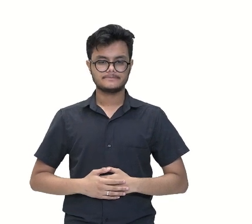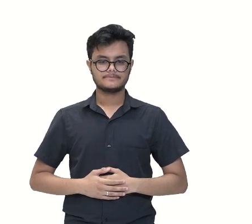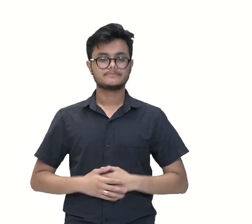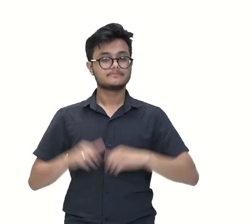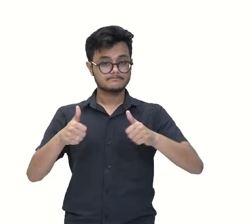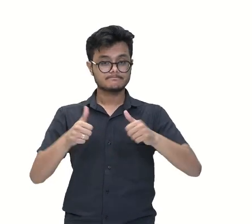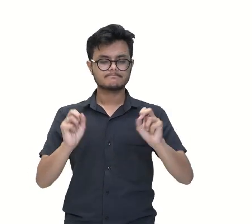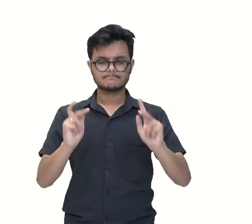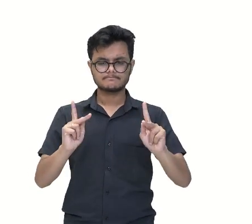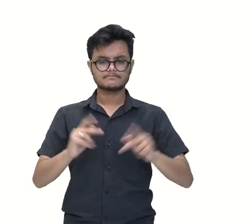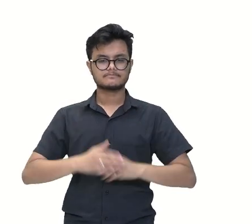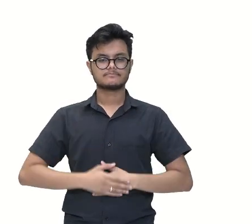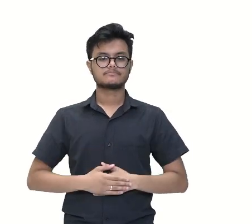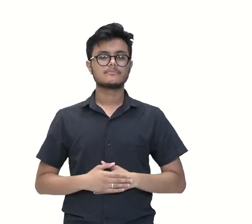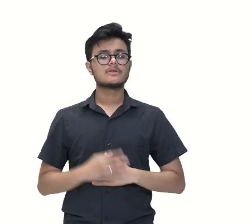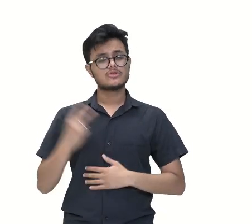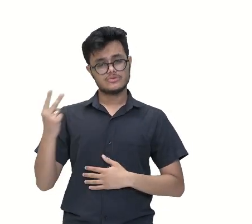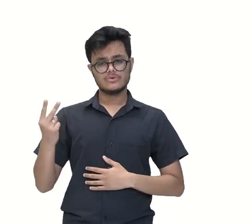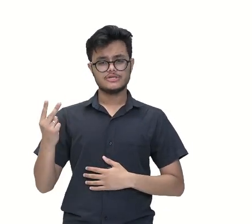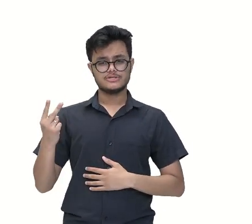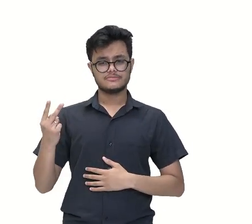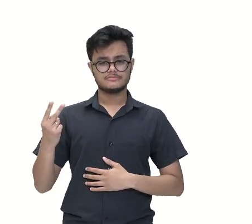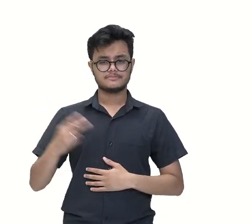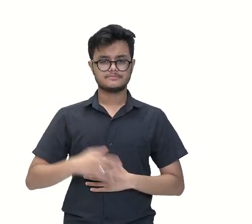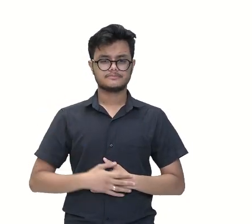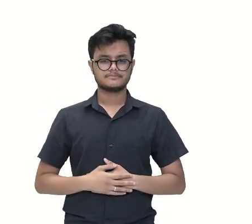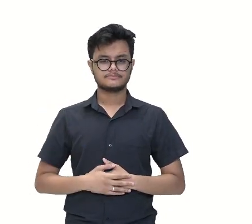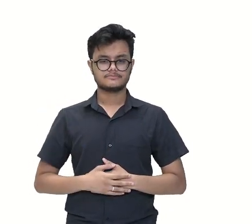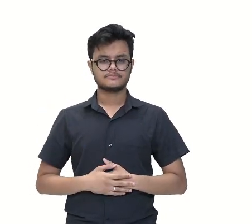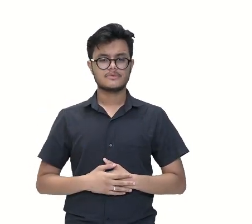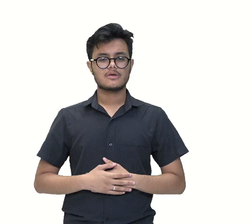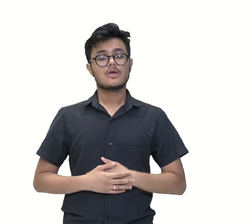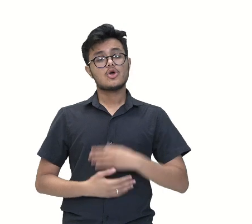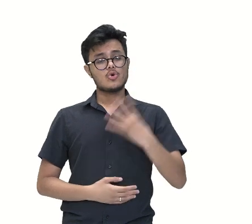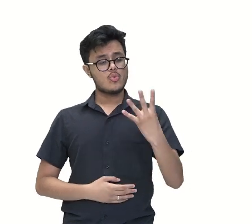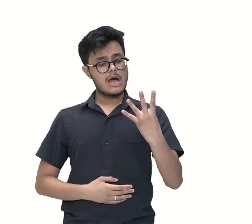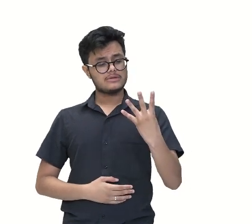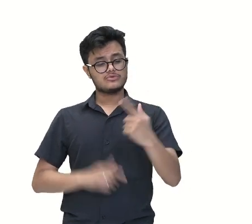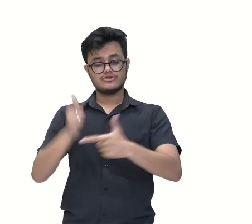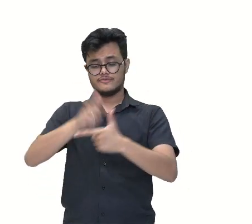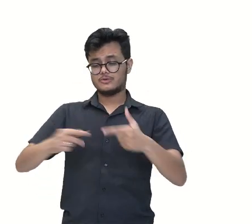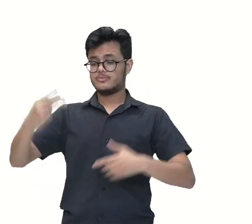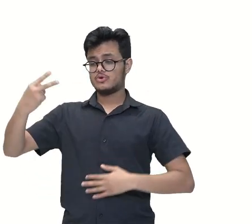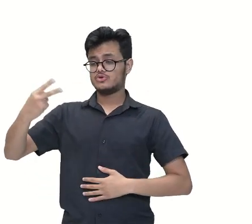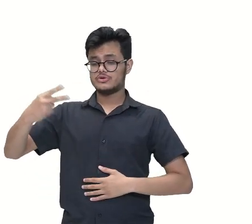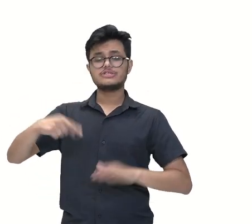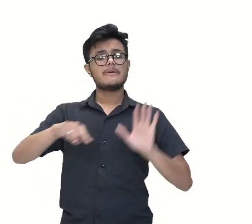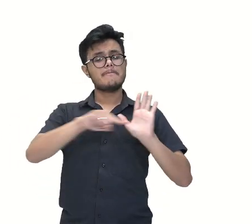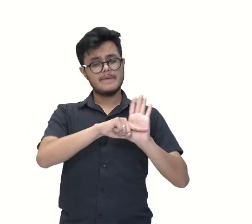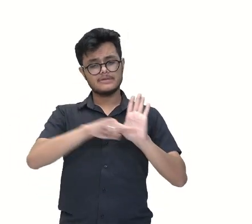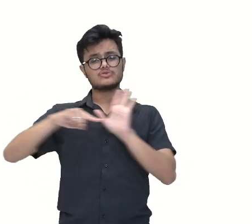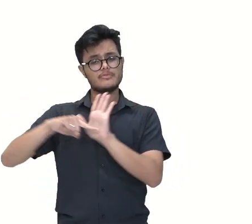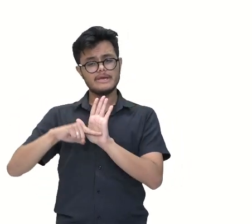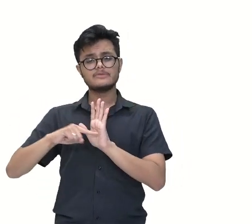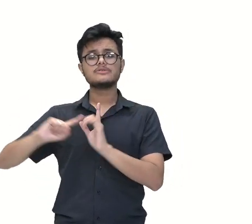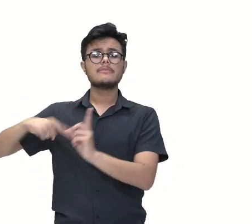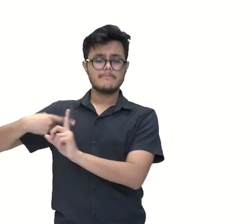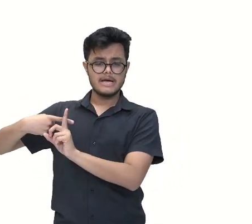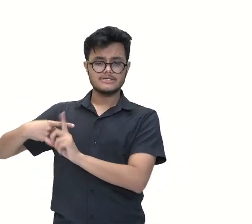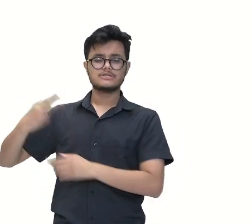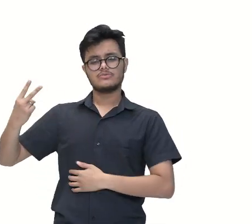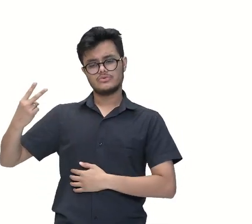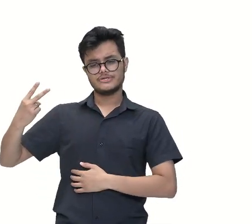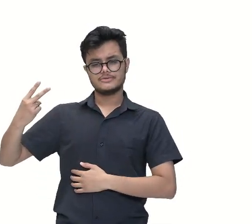Resolvendo aqui, resultado 2. 4 dividido por 2 é igual a 2, menos vezes menos dá mais.